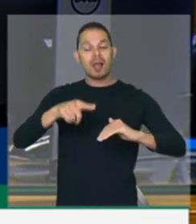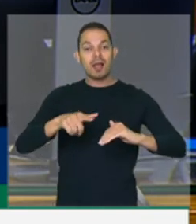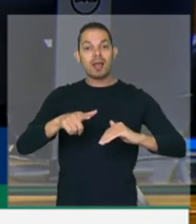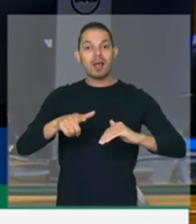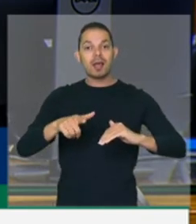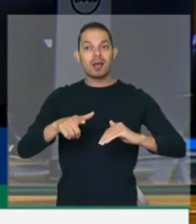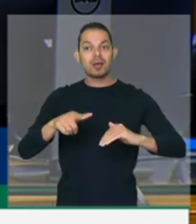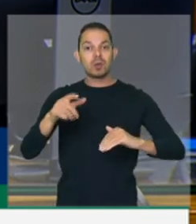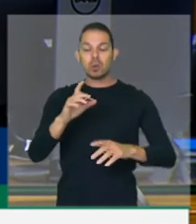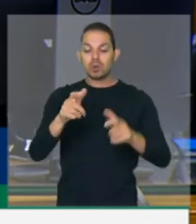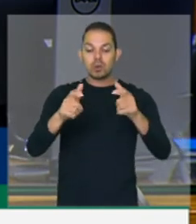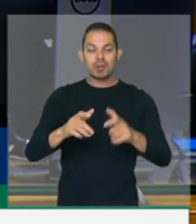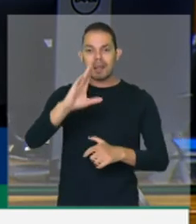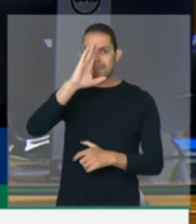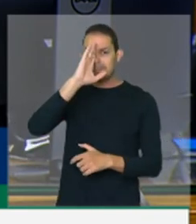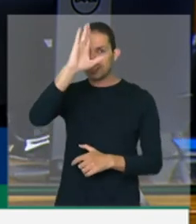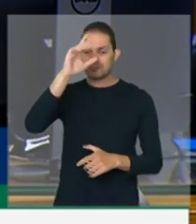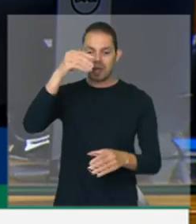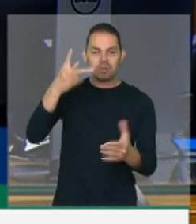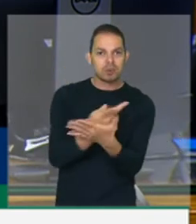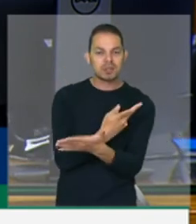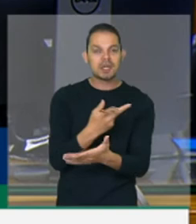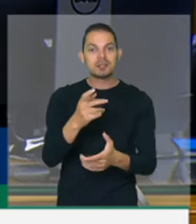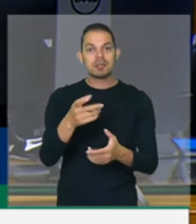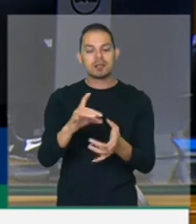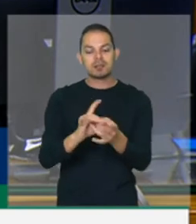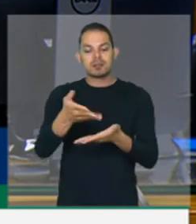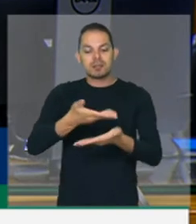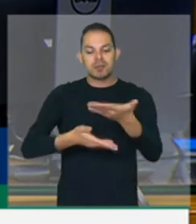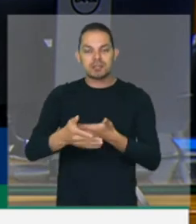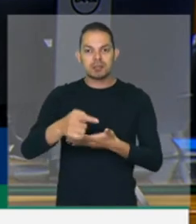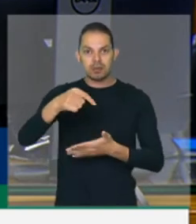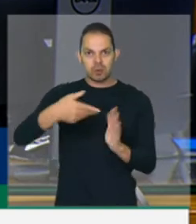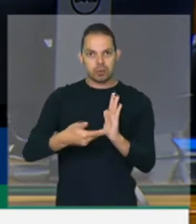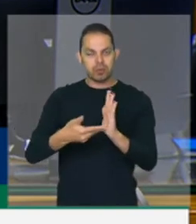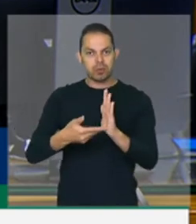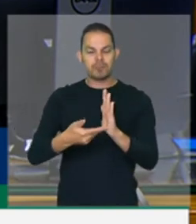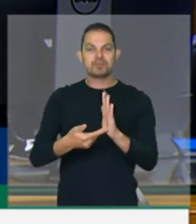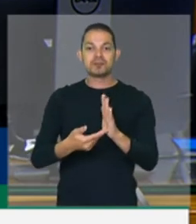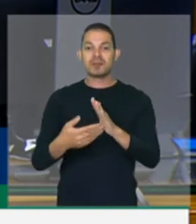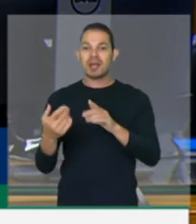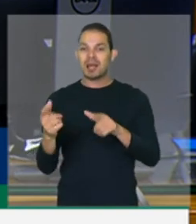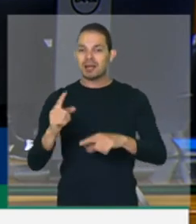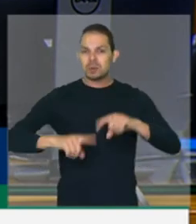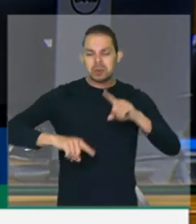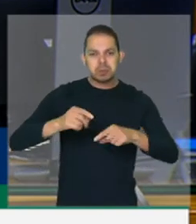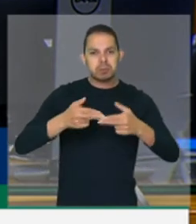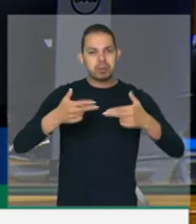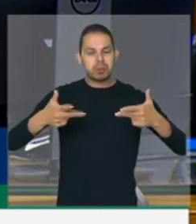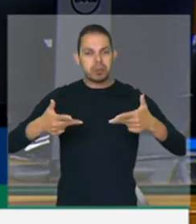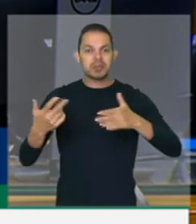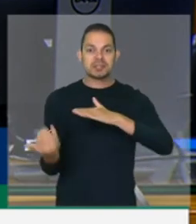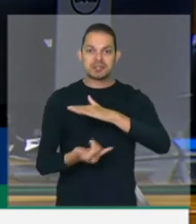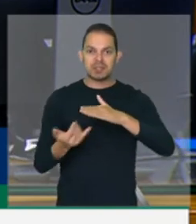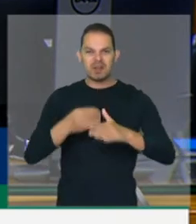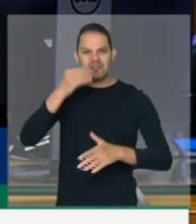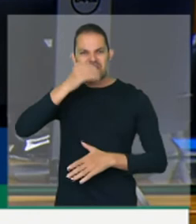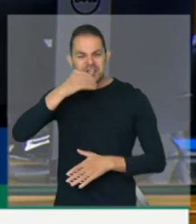da democracia. Daqui nunca sairá qualquer ação institucional que fragilize